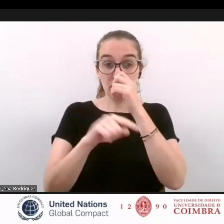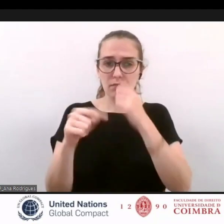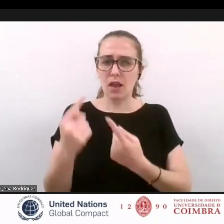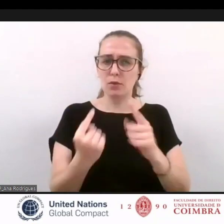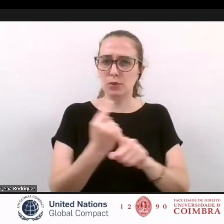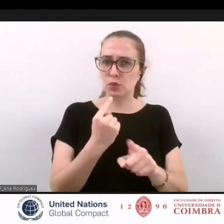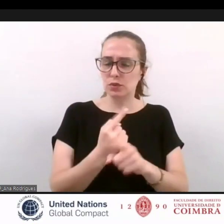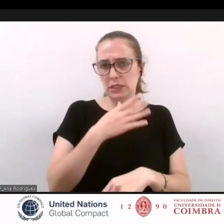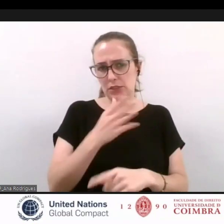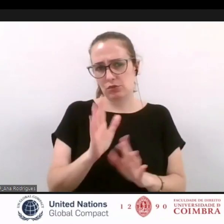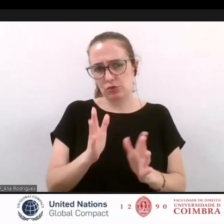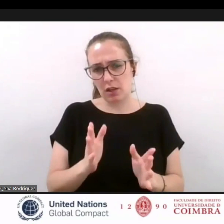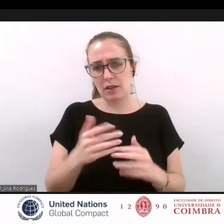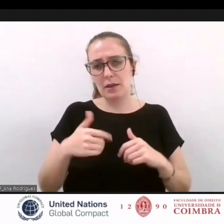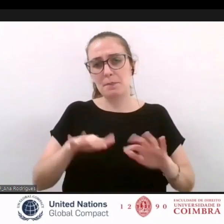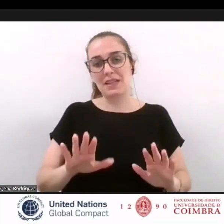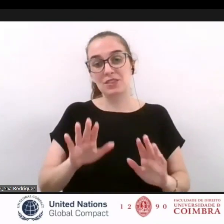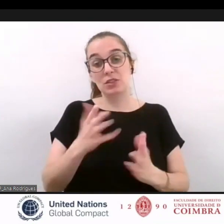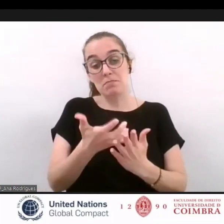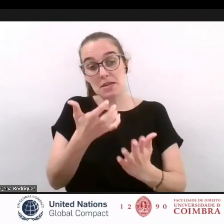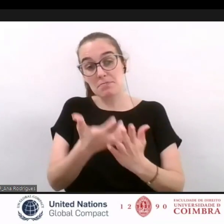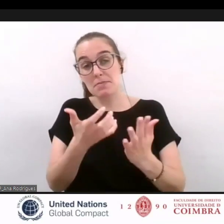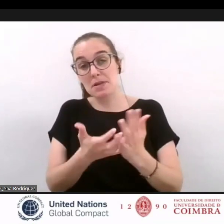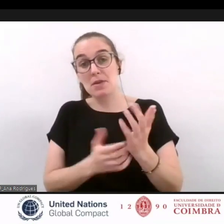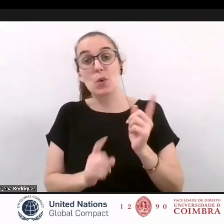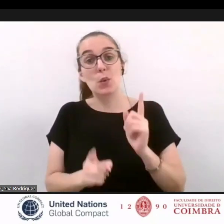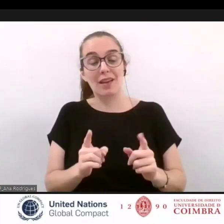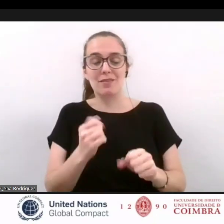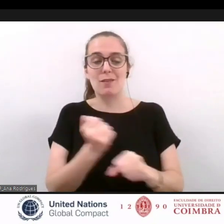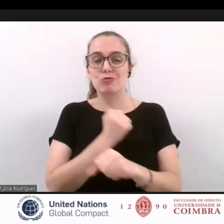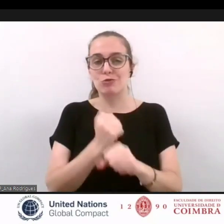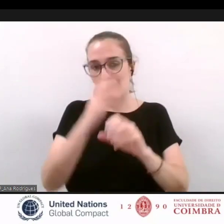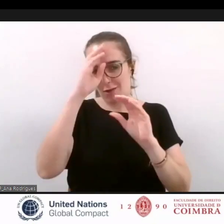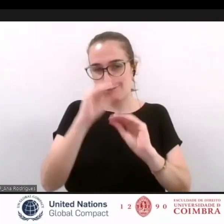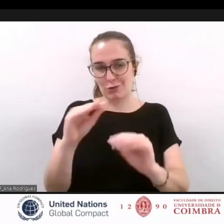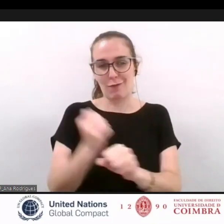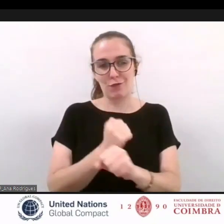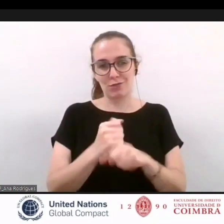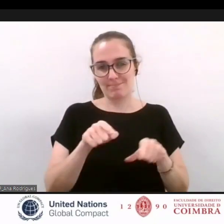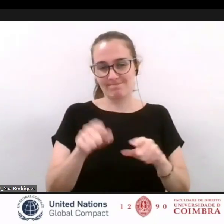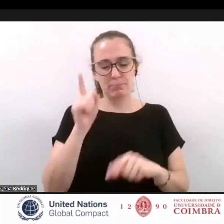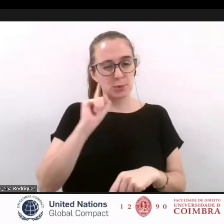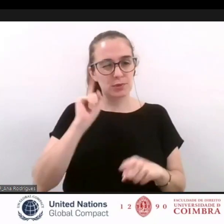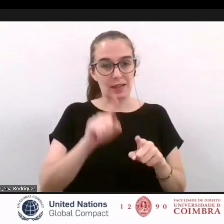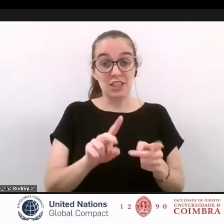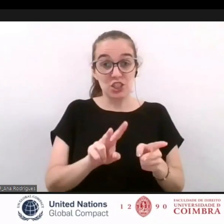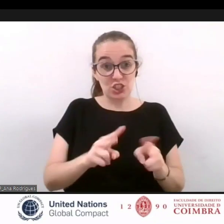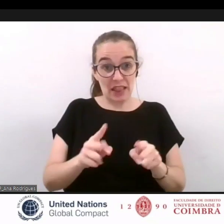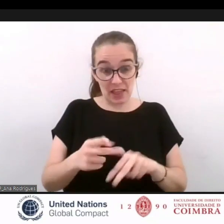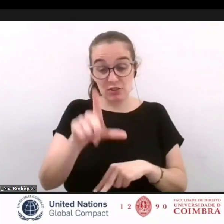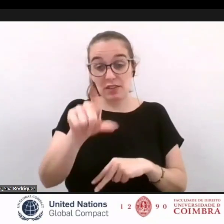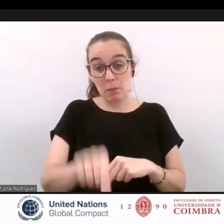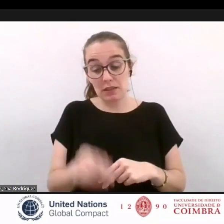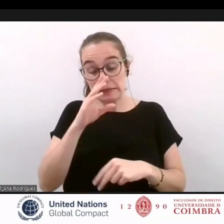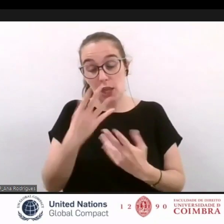foram ditas, sendo que a nossa ênfase é, de facto, no papel da educação, tanto para as estratégias como para esta